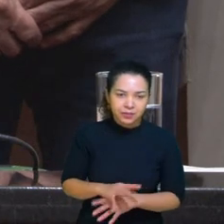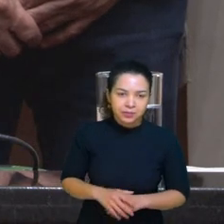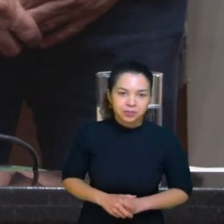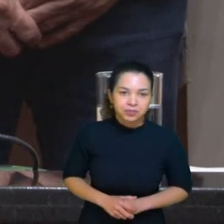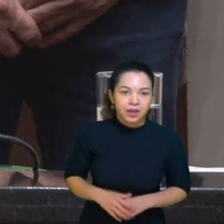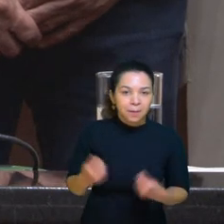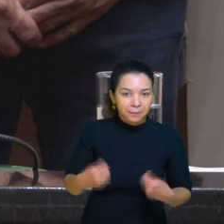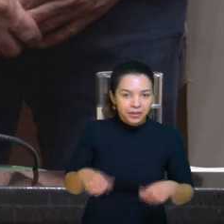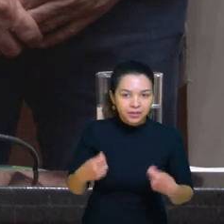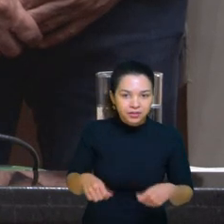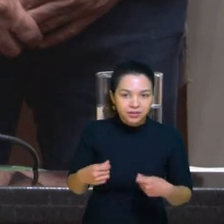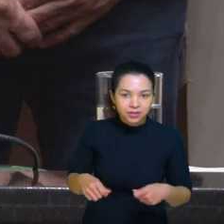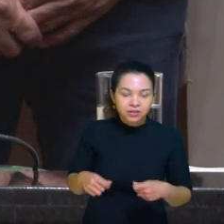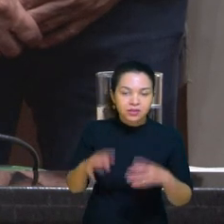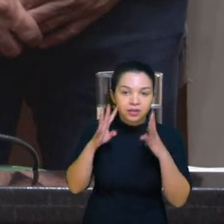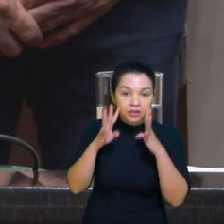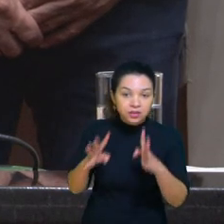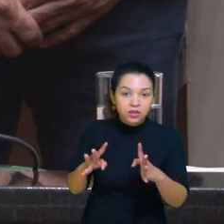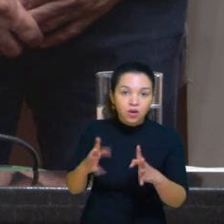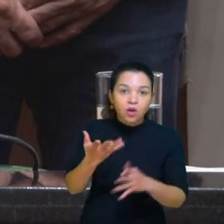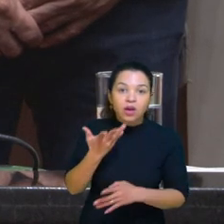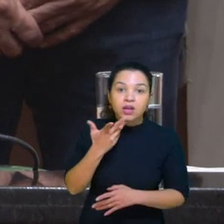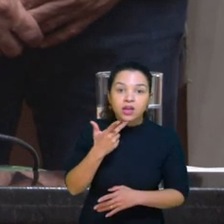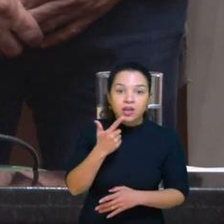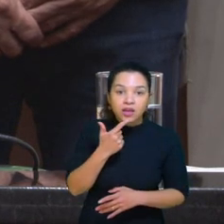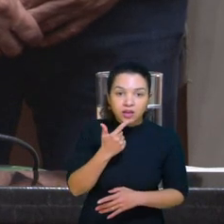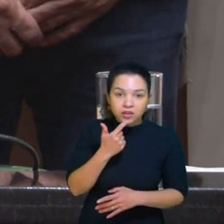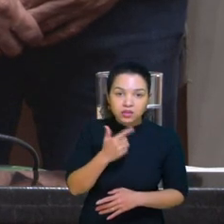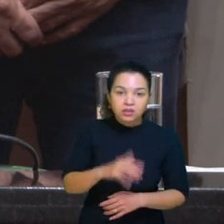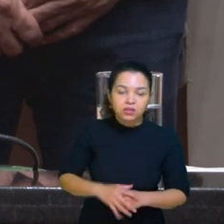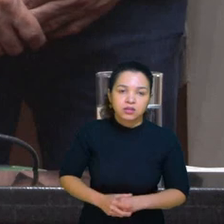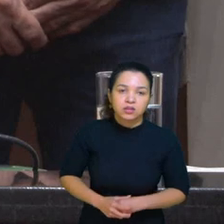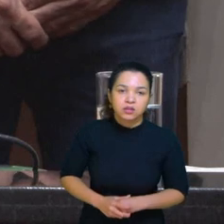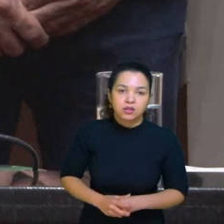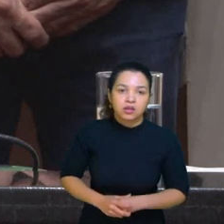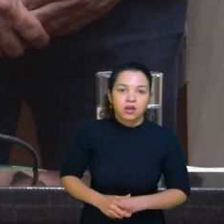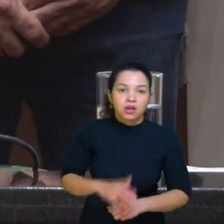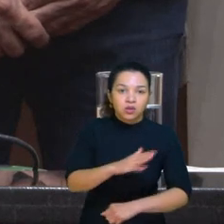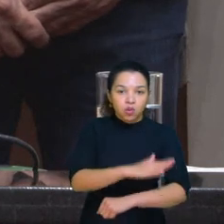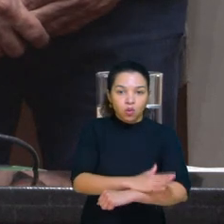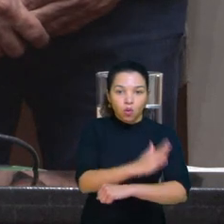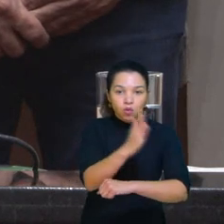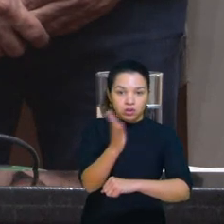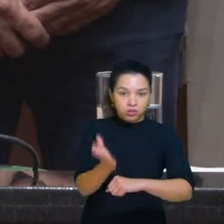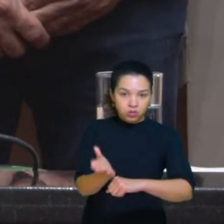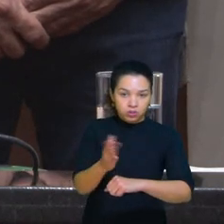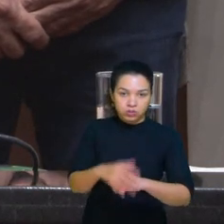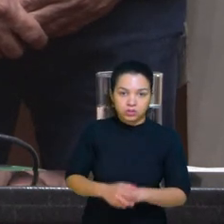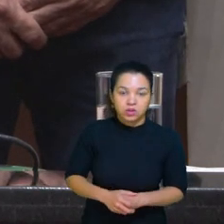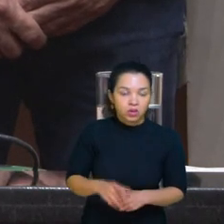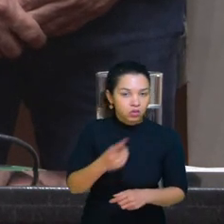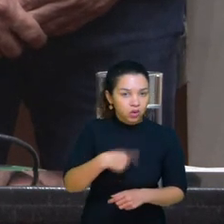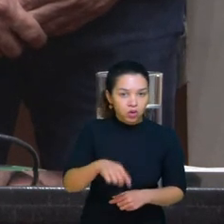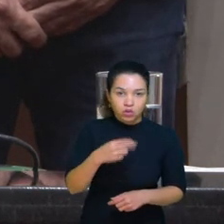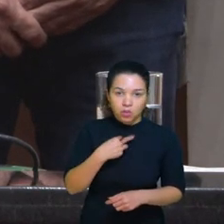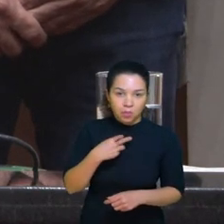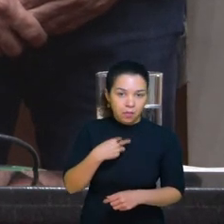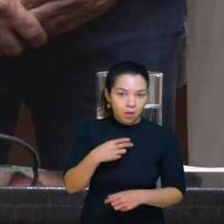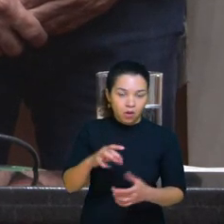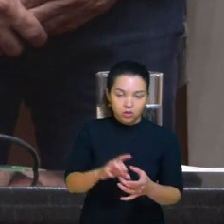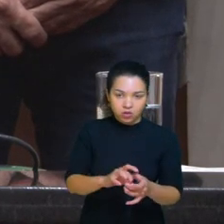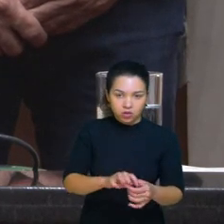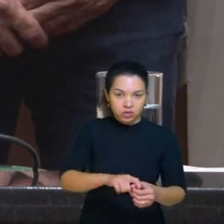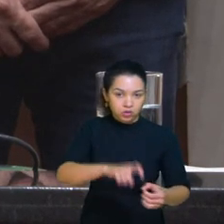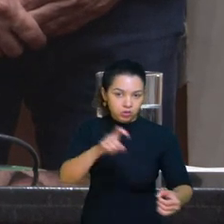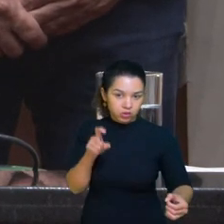também Para Onde Vão As crianças no contraturno porque a gente não pode desassociar o que nós fizemos na